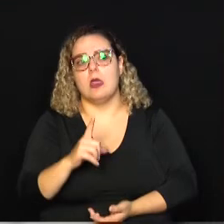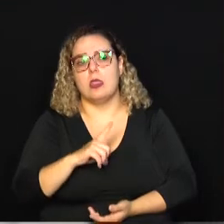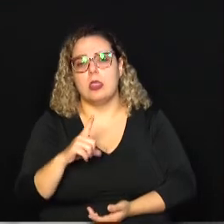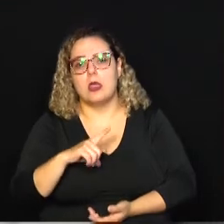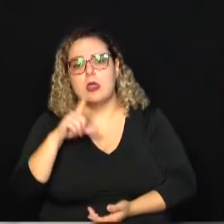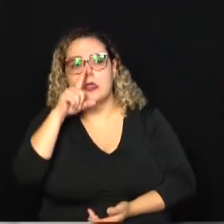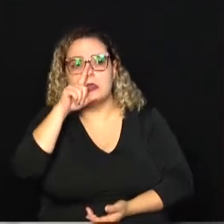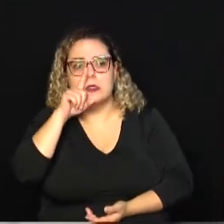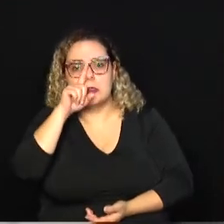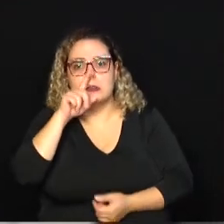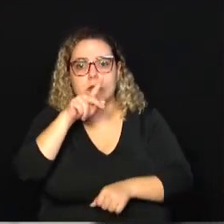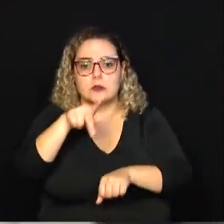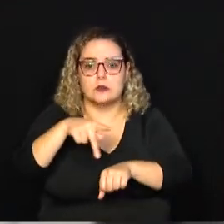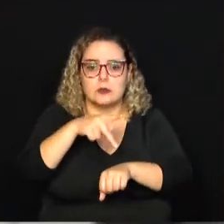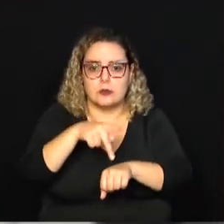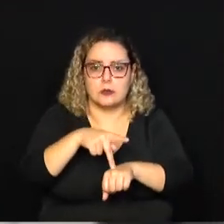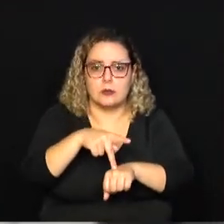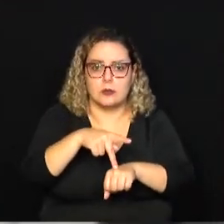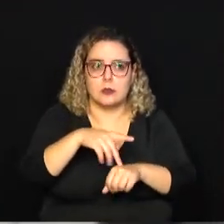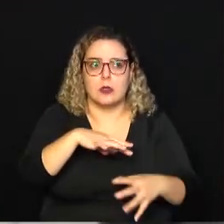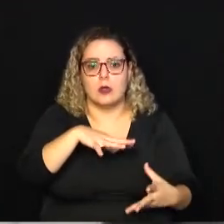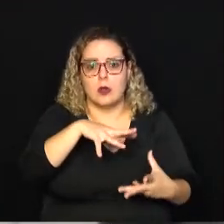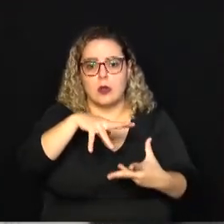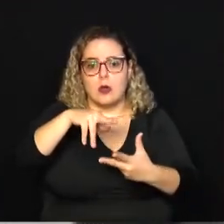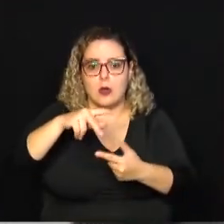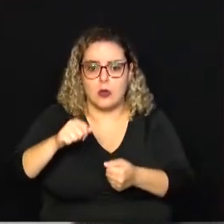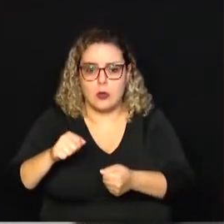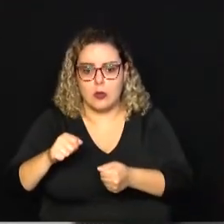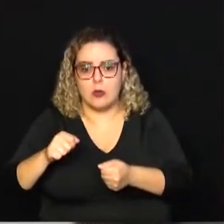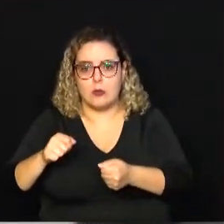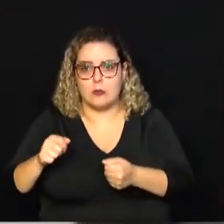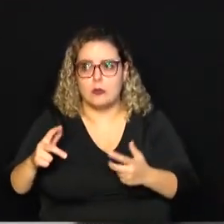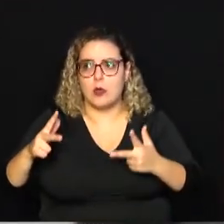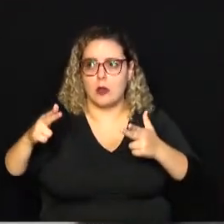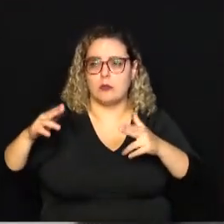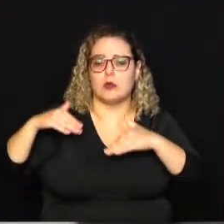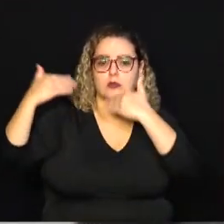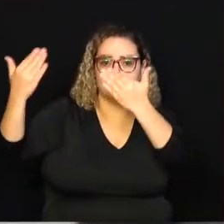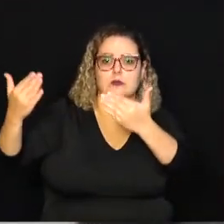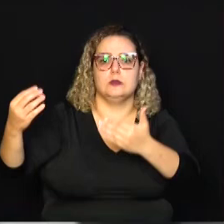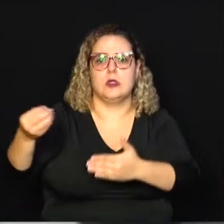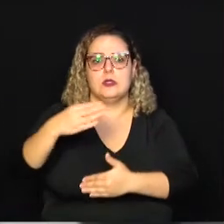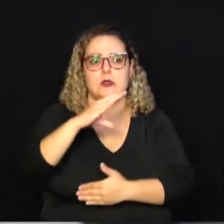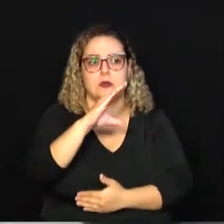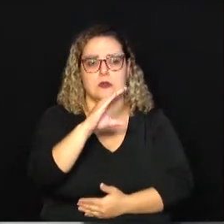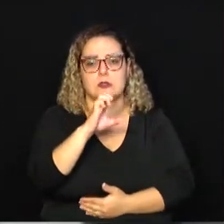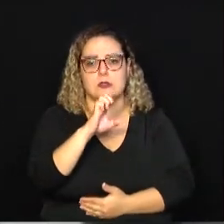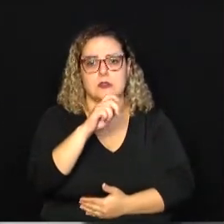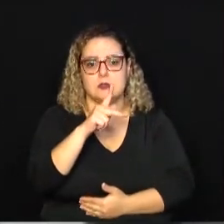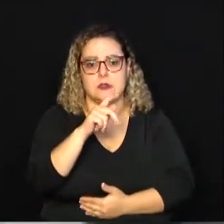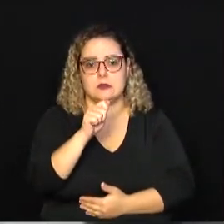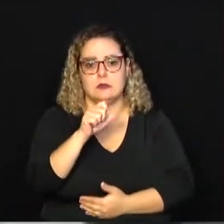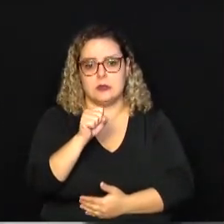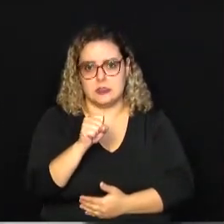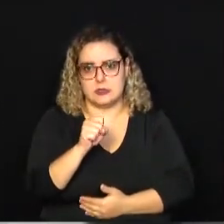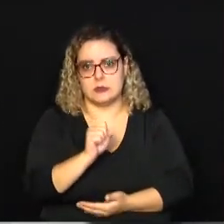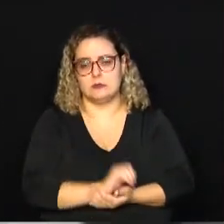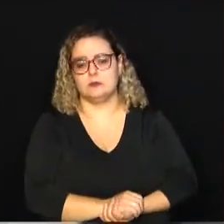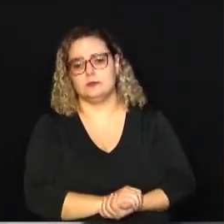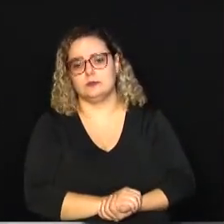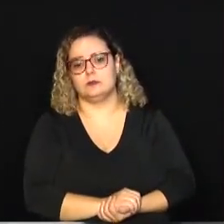país sofrer isolamento da comunidade mundial por temor das novas cepas dos vírus surgidas aqui?